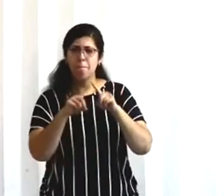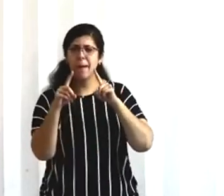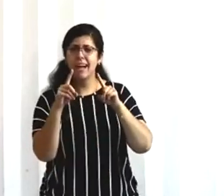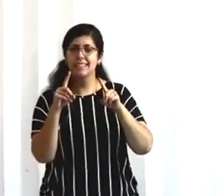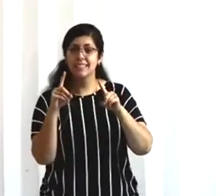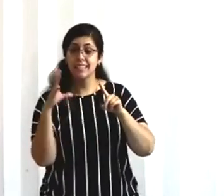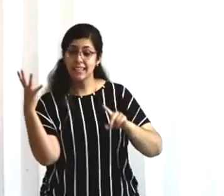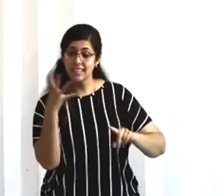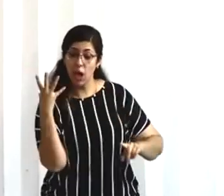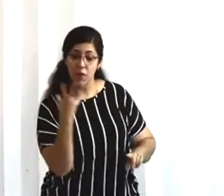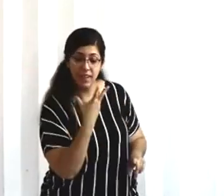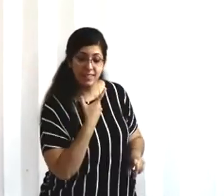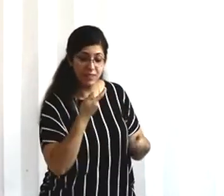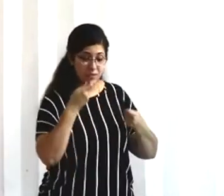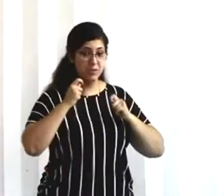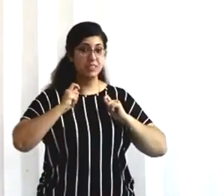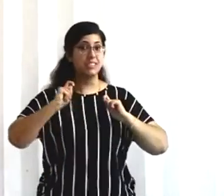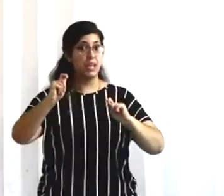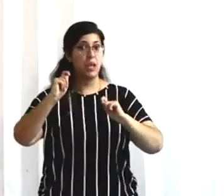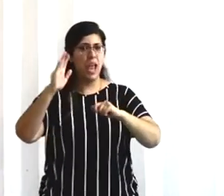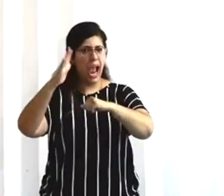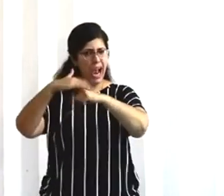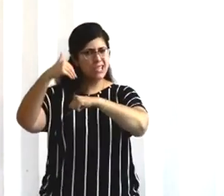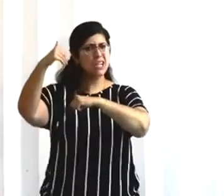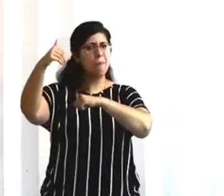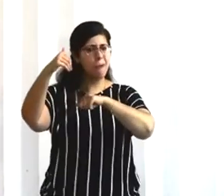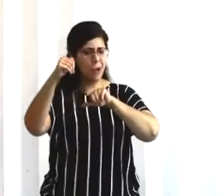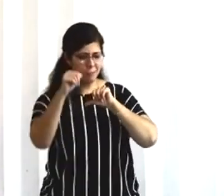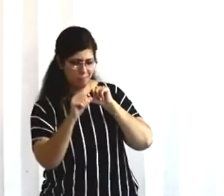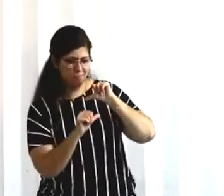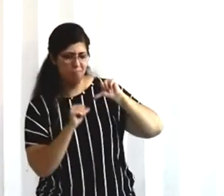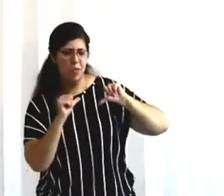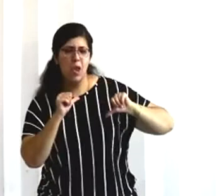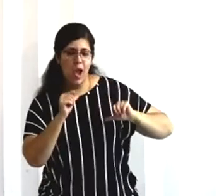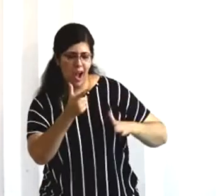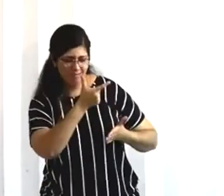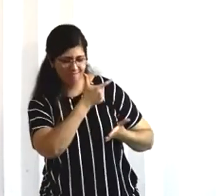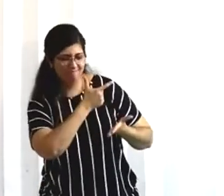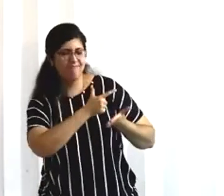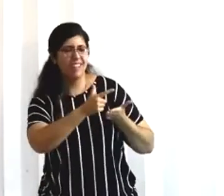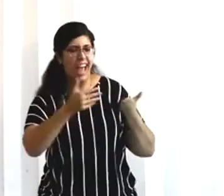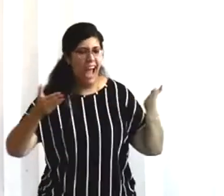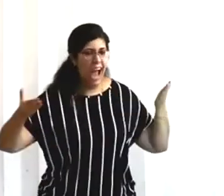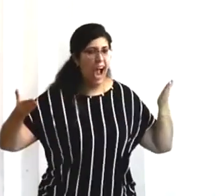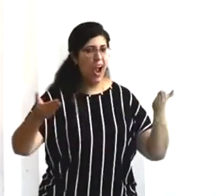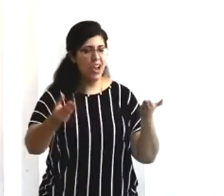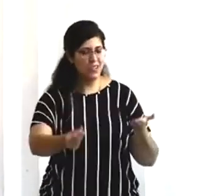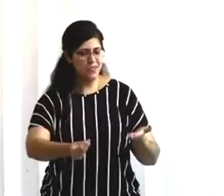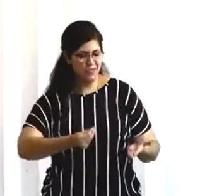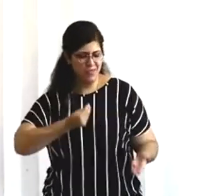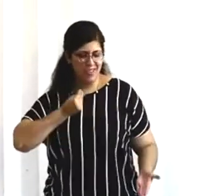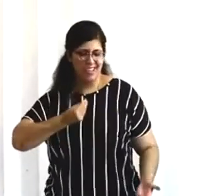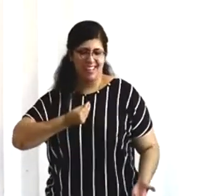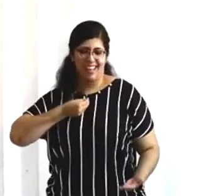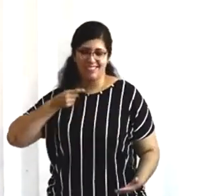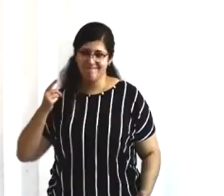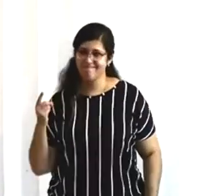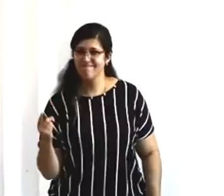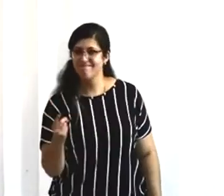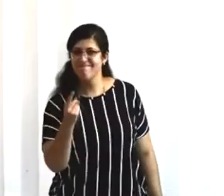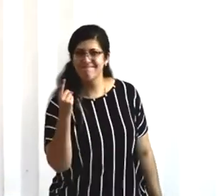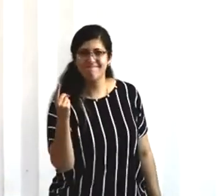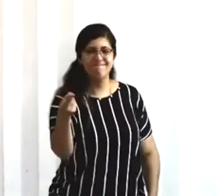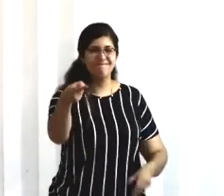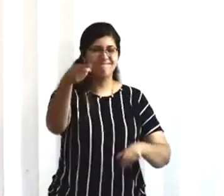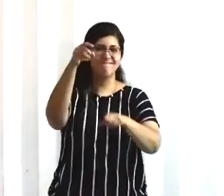Ele nos chamou, nos transformou, para vivermos essa viva esperança, como